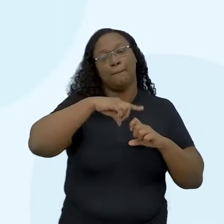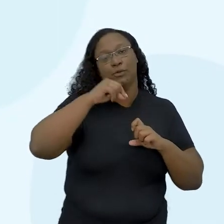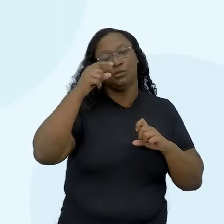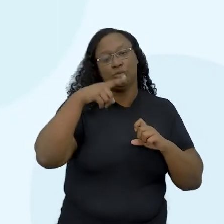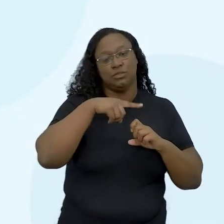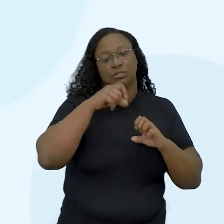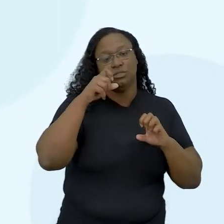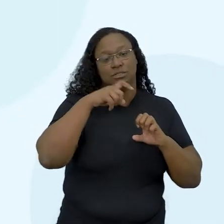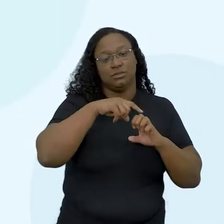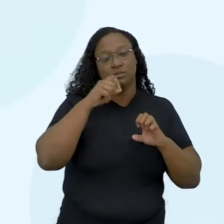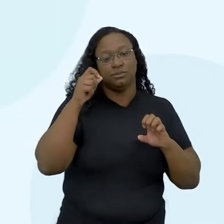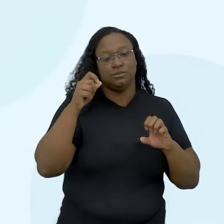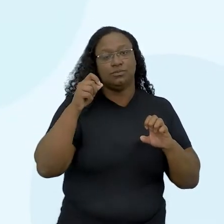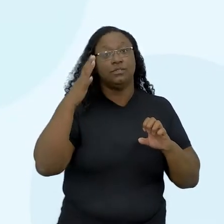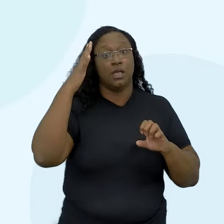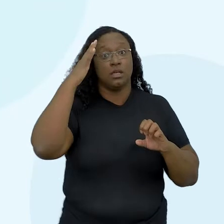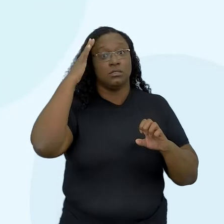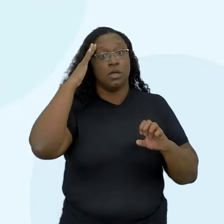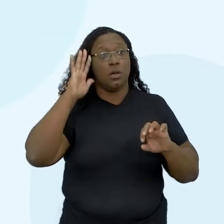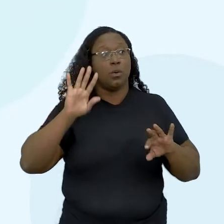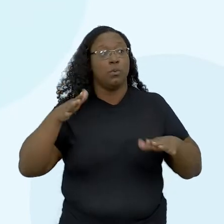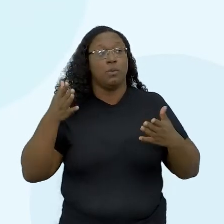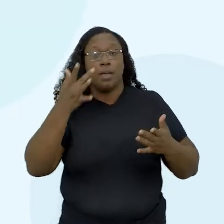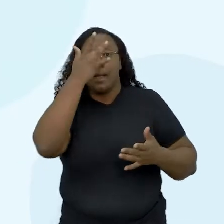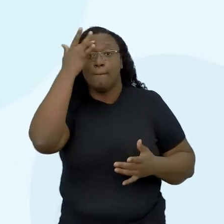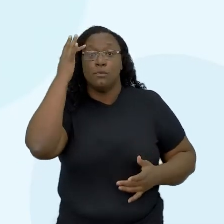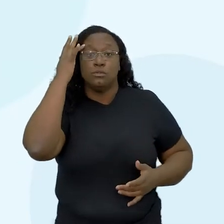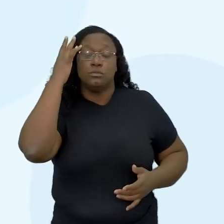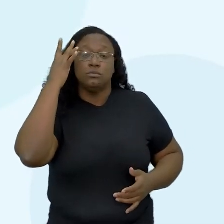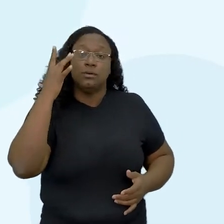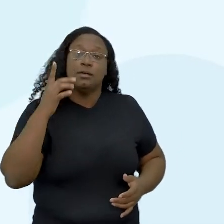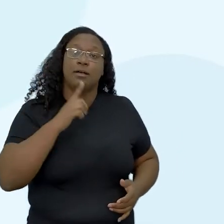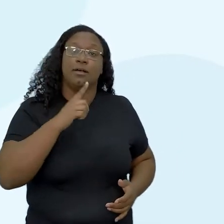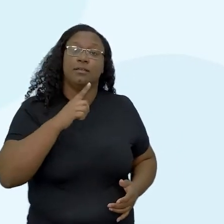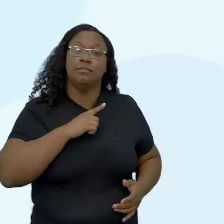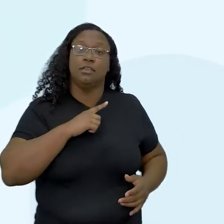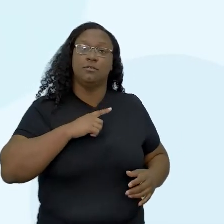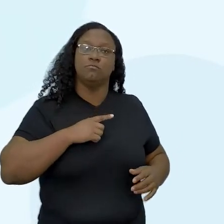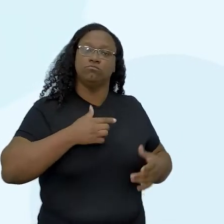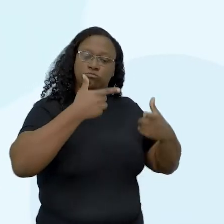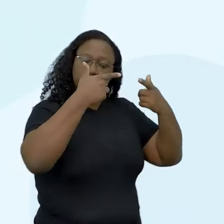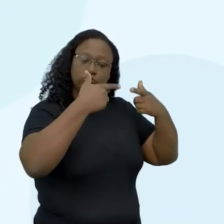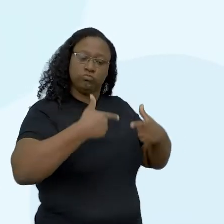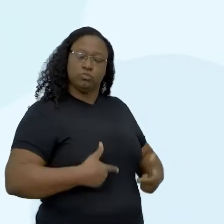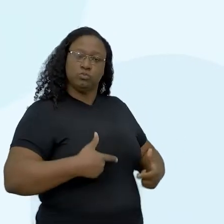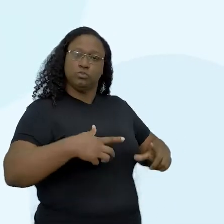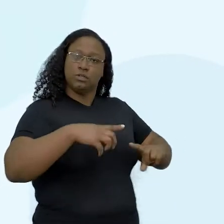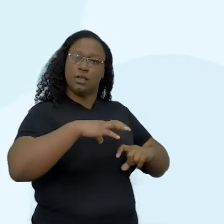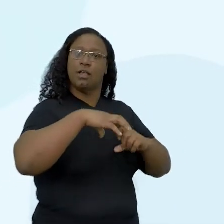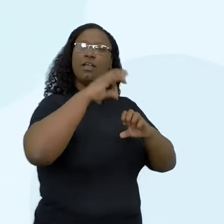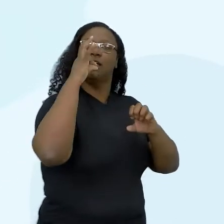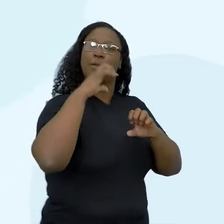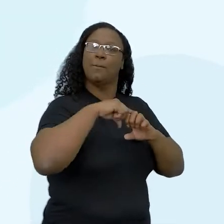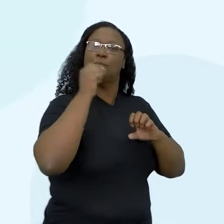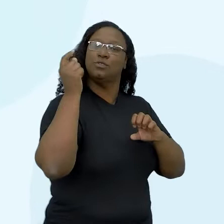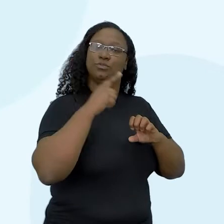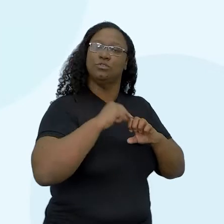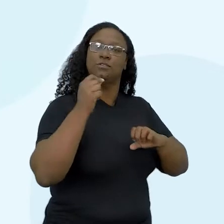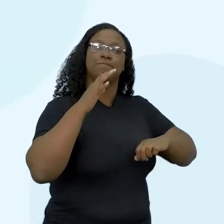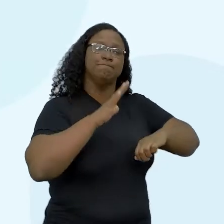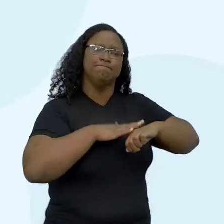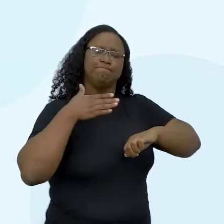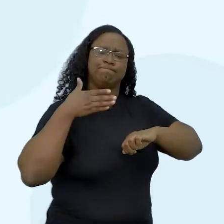gente sabe, é quando alguém tem a atitude empreendedora de chegar lá e